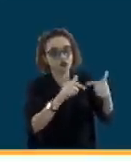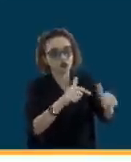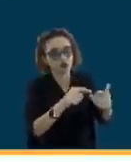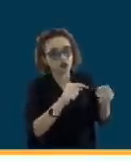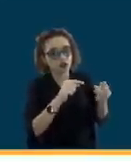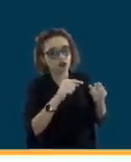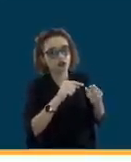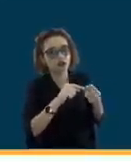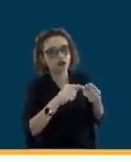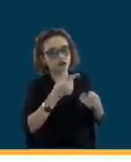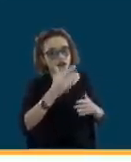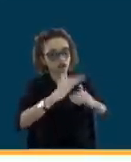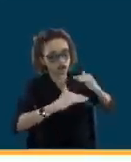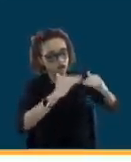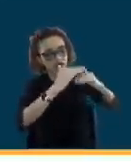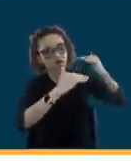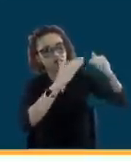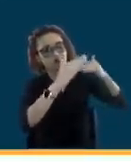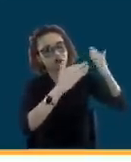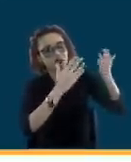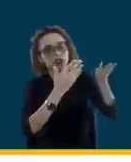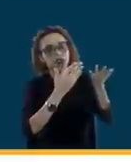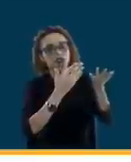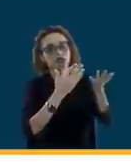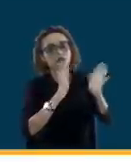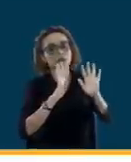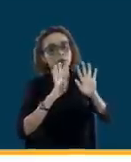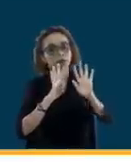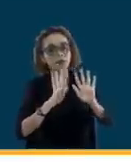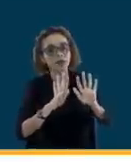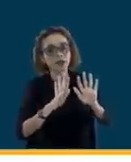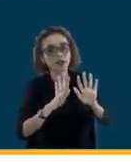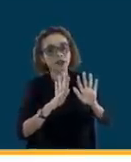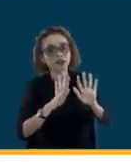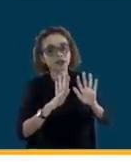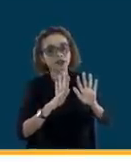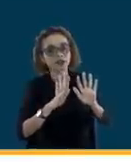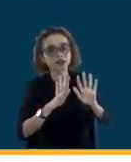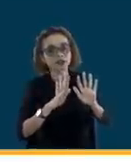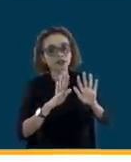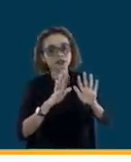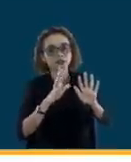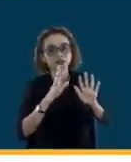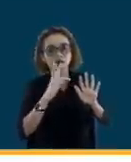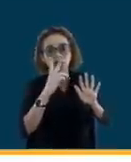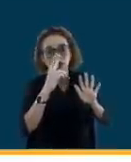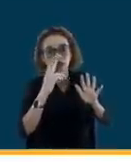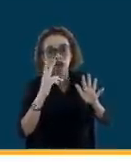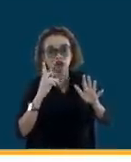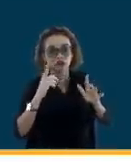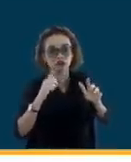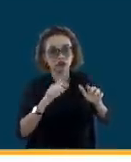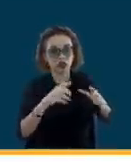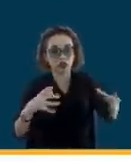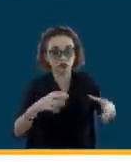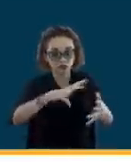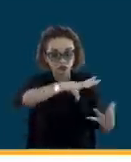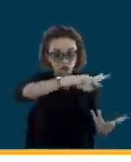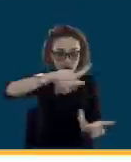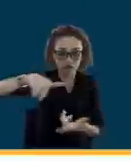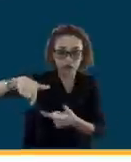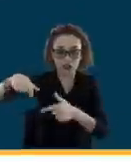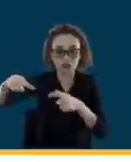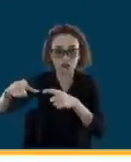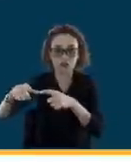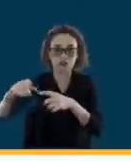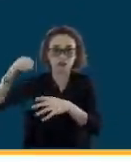do desenvolvimento, mas não abrange o universo no qual nós estamos inseridos. A